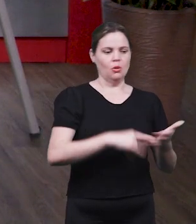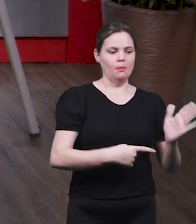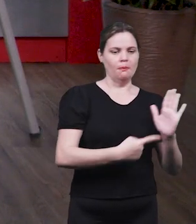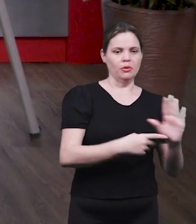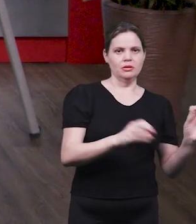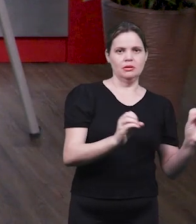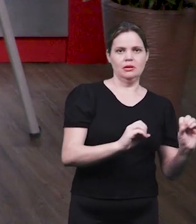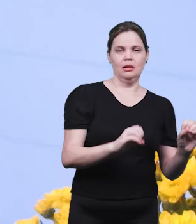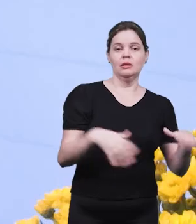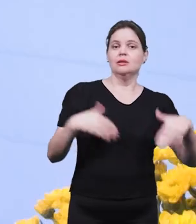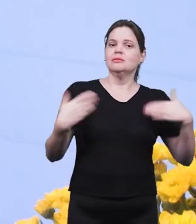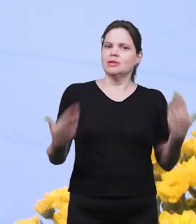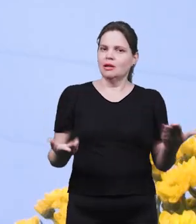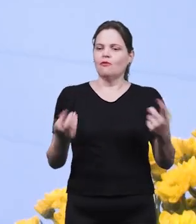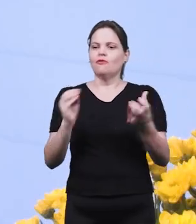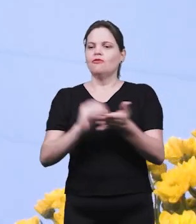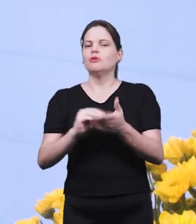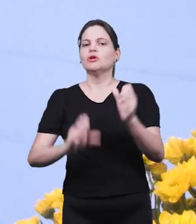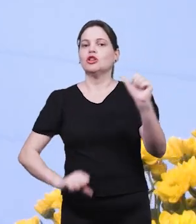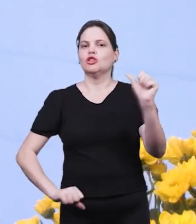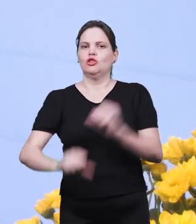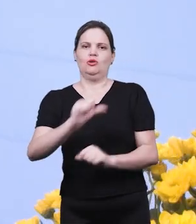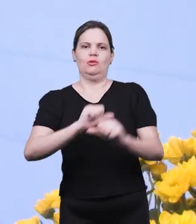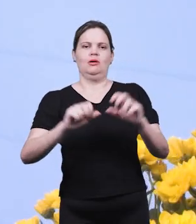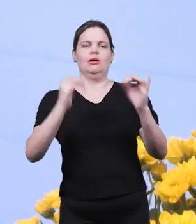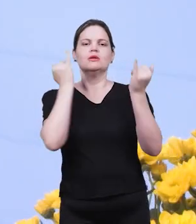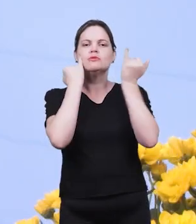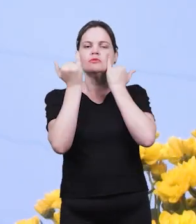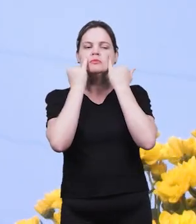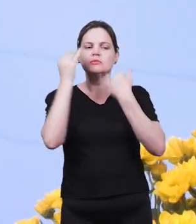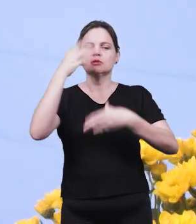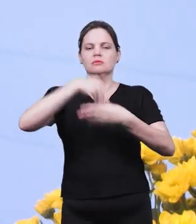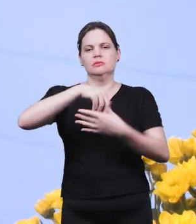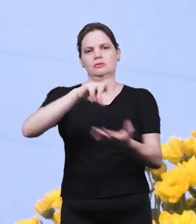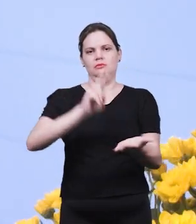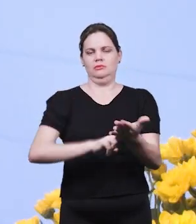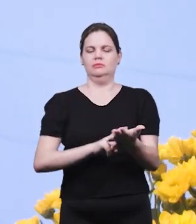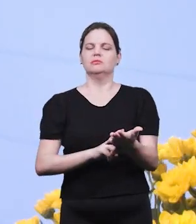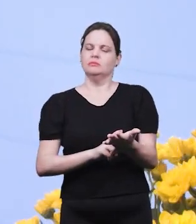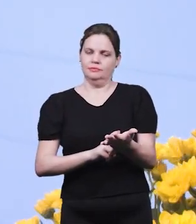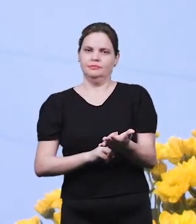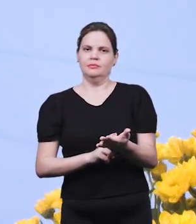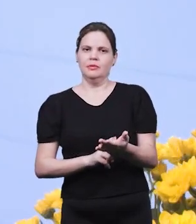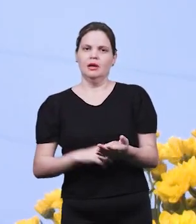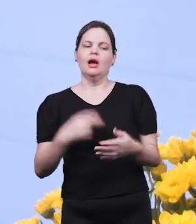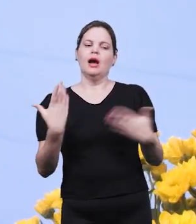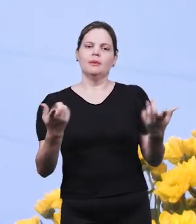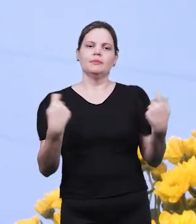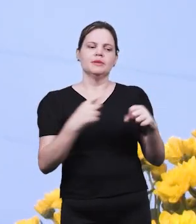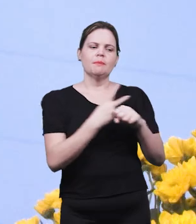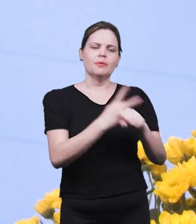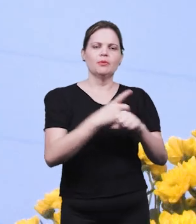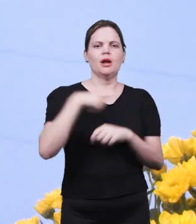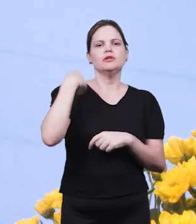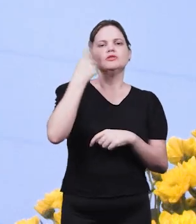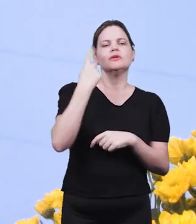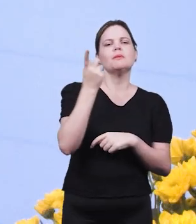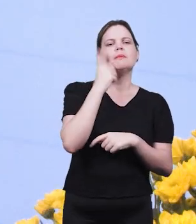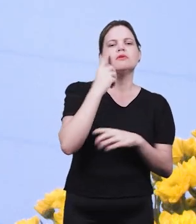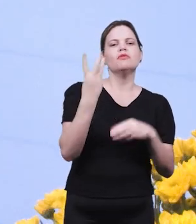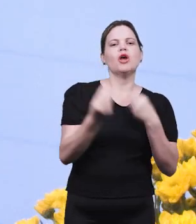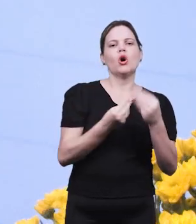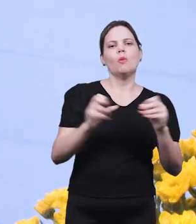para o advogado. Claro. Né, para ver qual é a linha de defesa, em qual é o caso